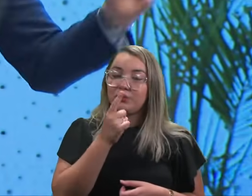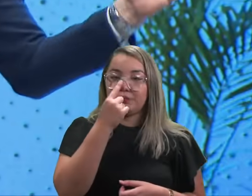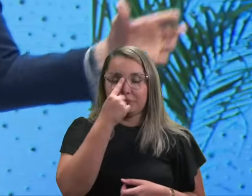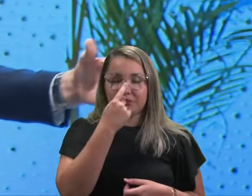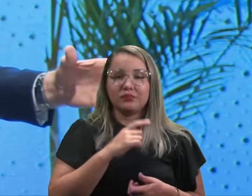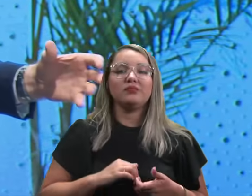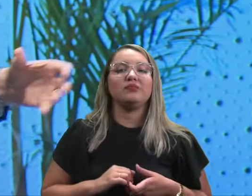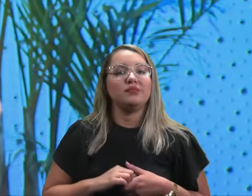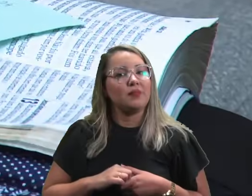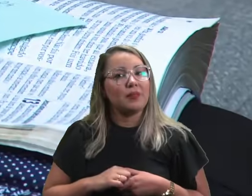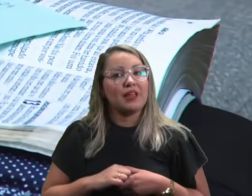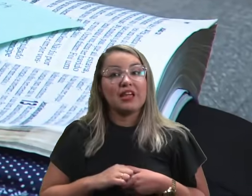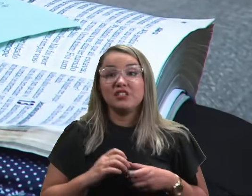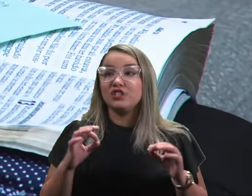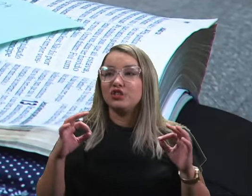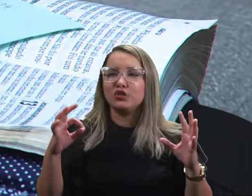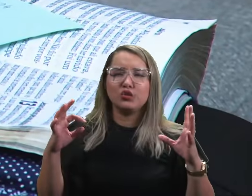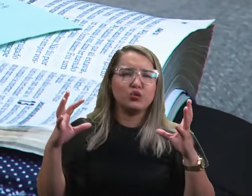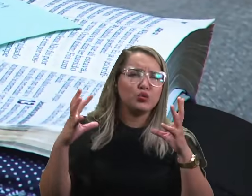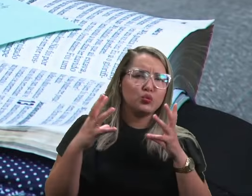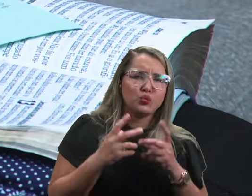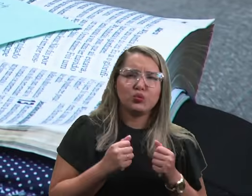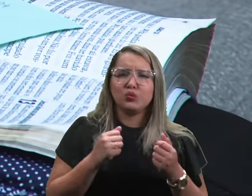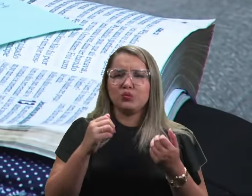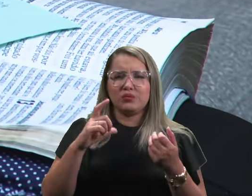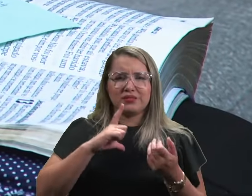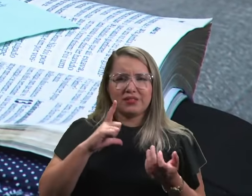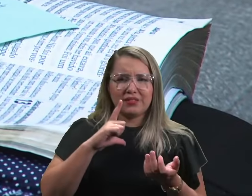de todas as Sagradas Escrituras,